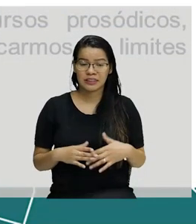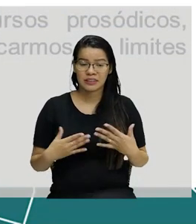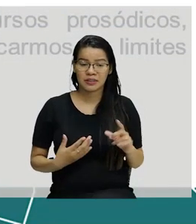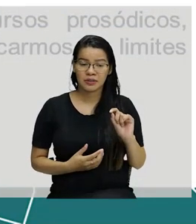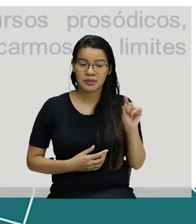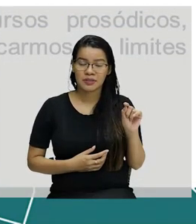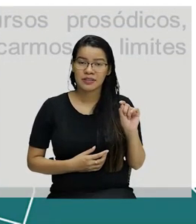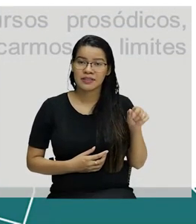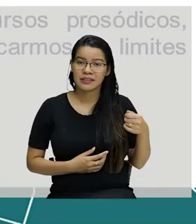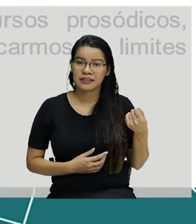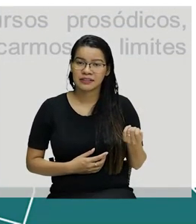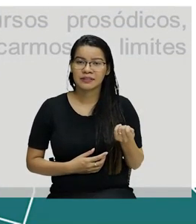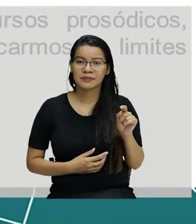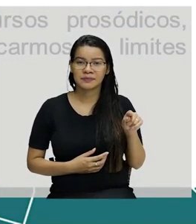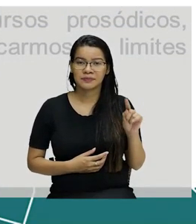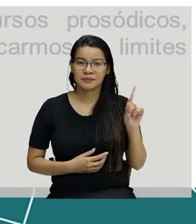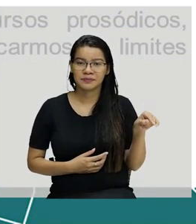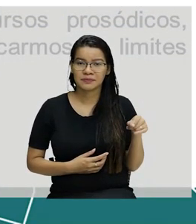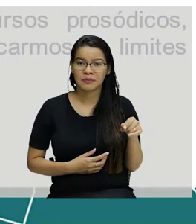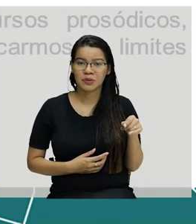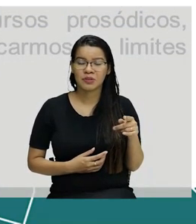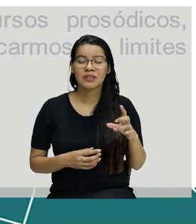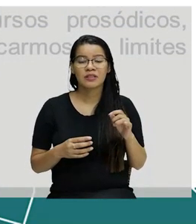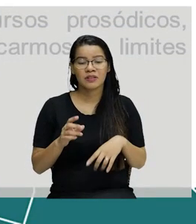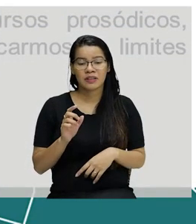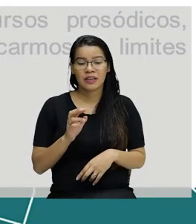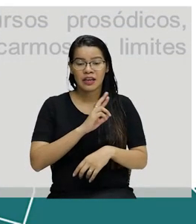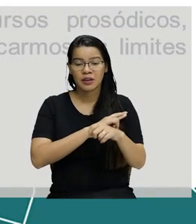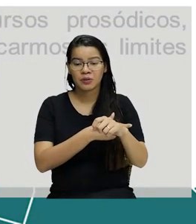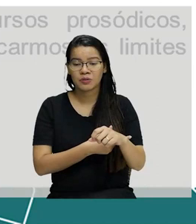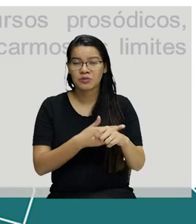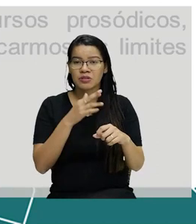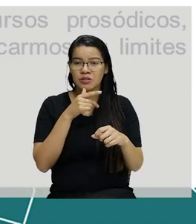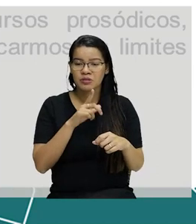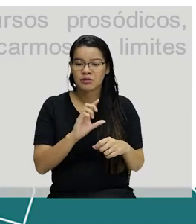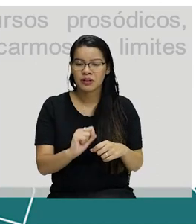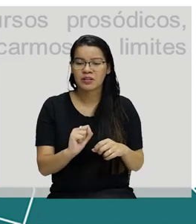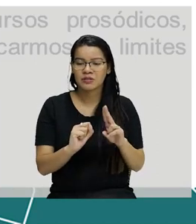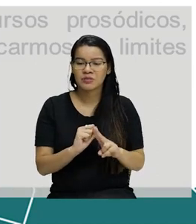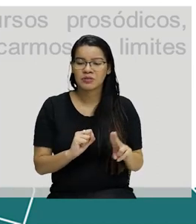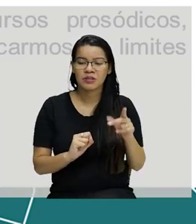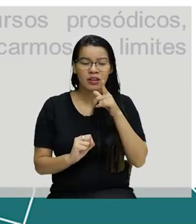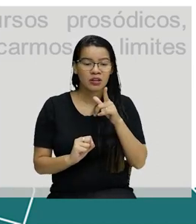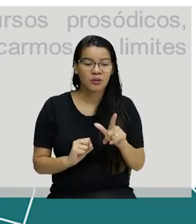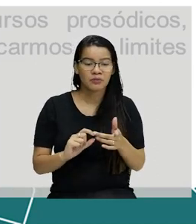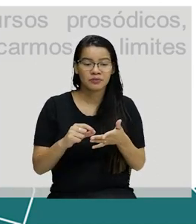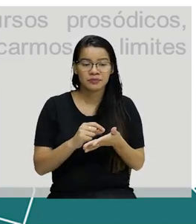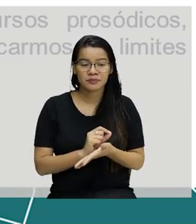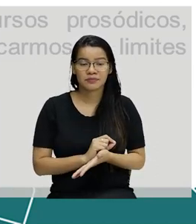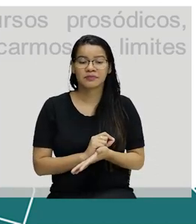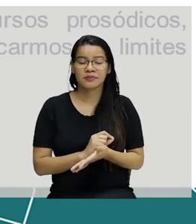pontuação são recursos de linguagem empregados na linguagem escrita e desempenham a função de demarcadores de